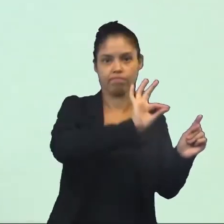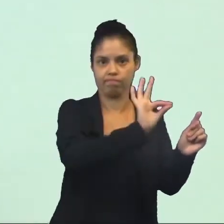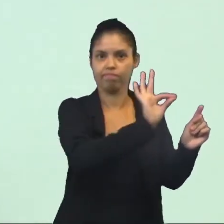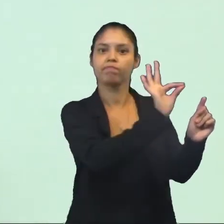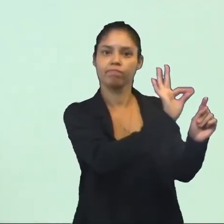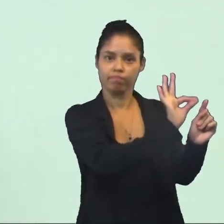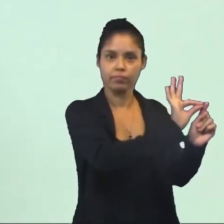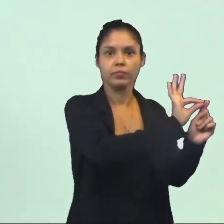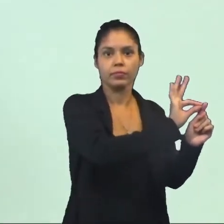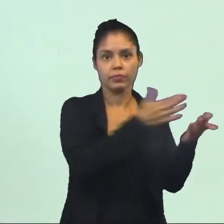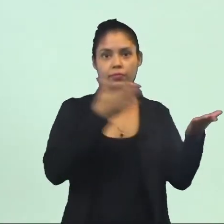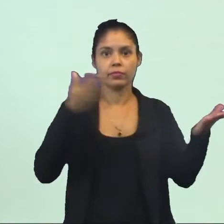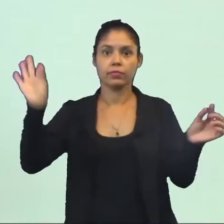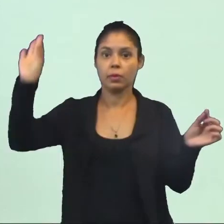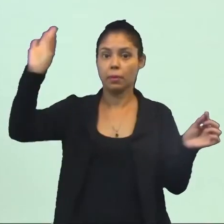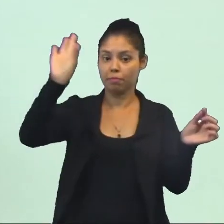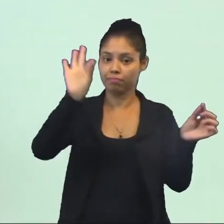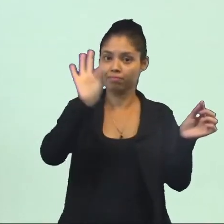bom